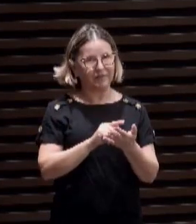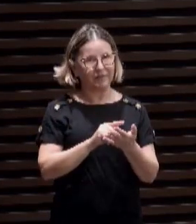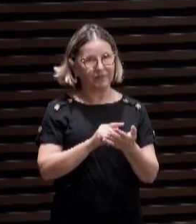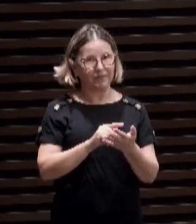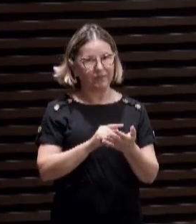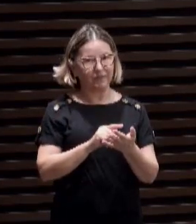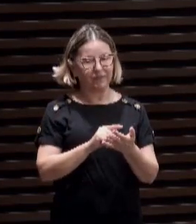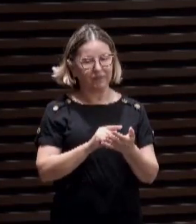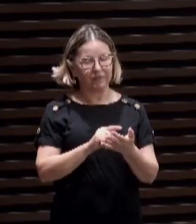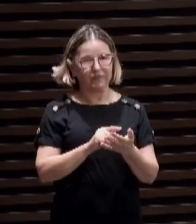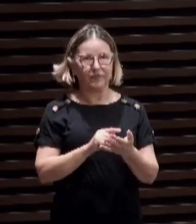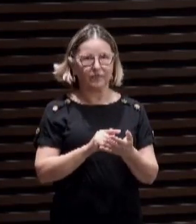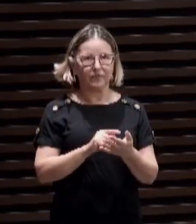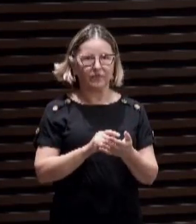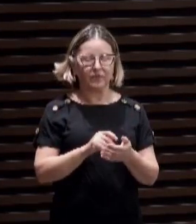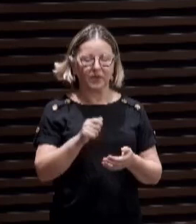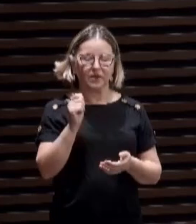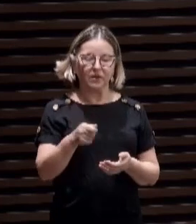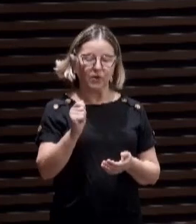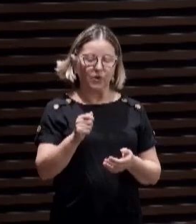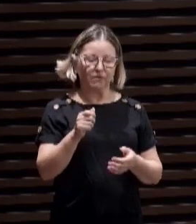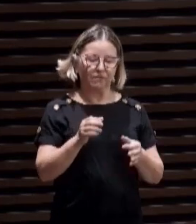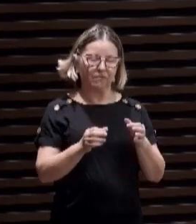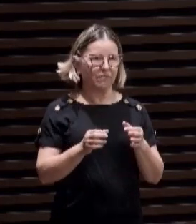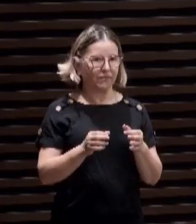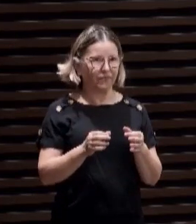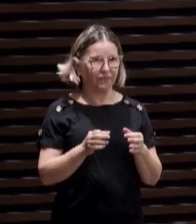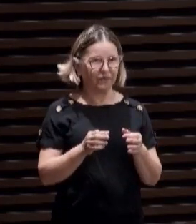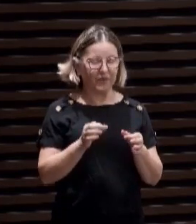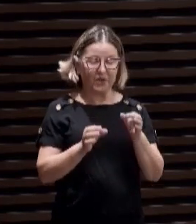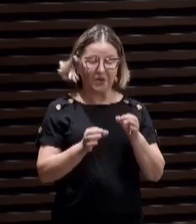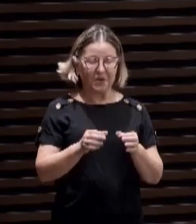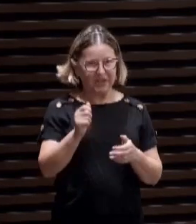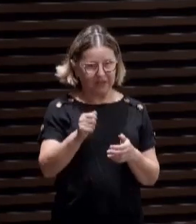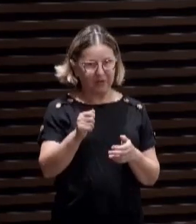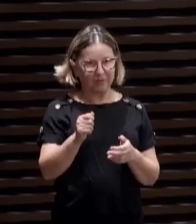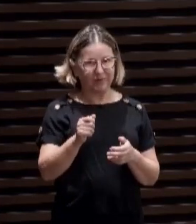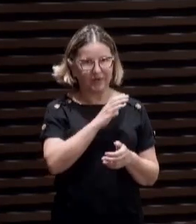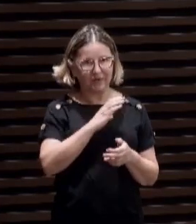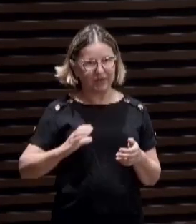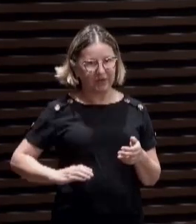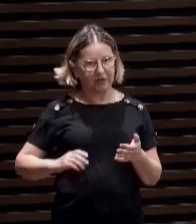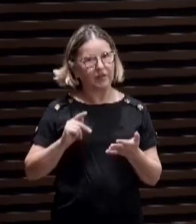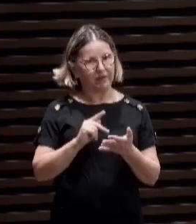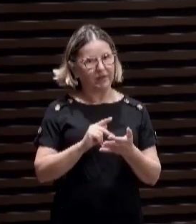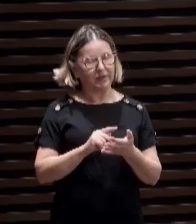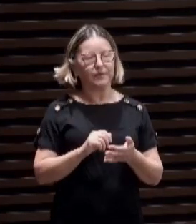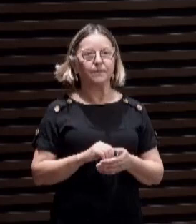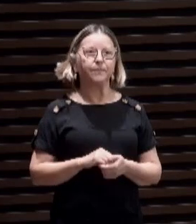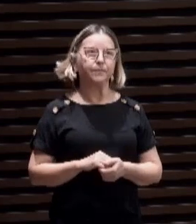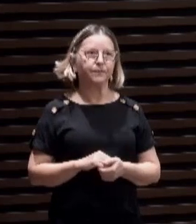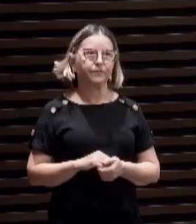Cristo. Em Apocalipse 22, 12, eu quero, por favor, pedir que o Gervásio coloque para nós no telão,